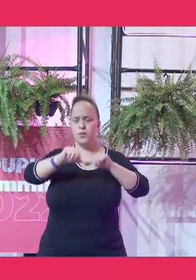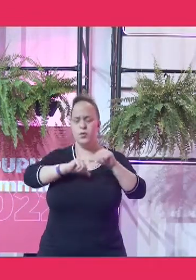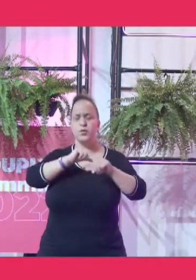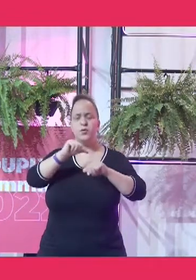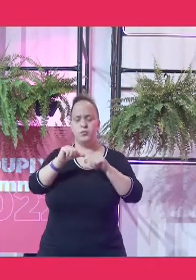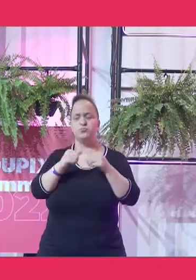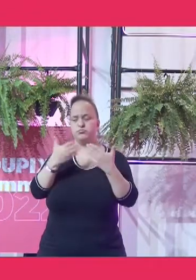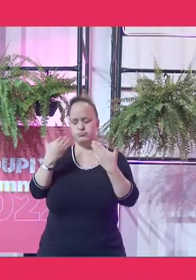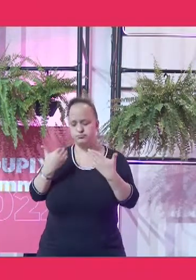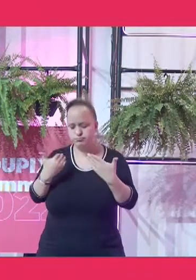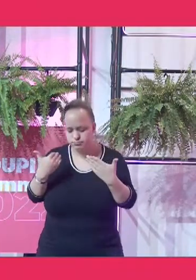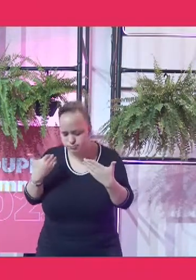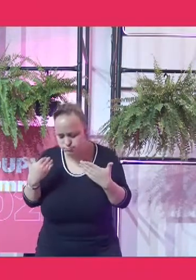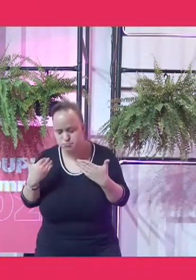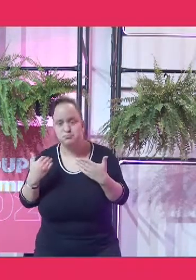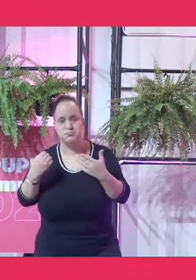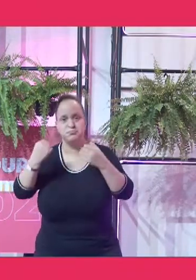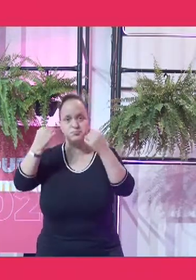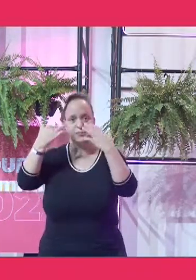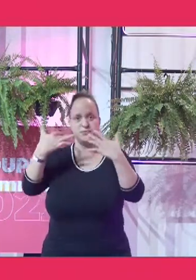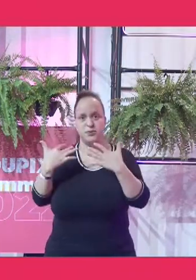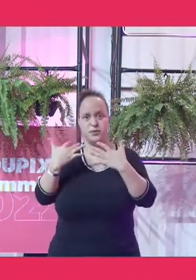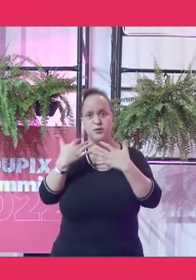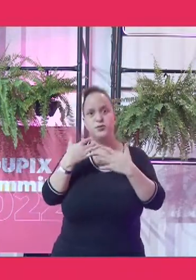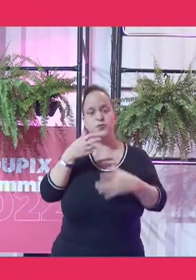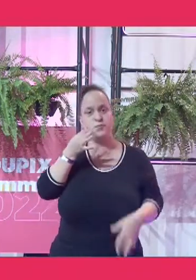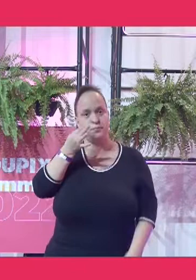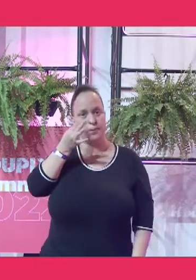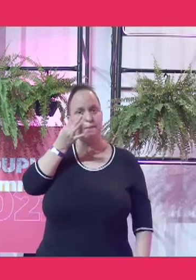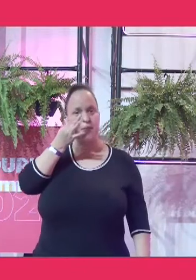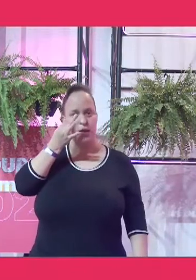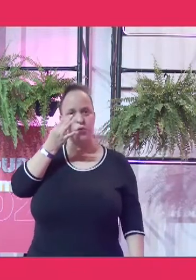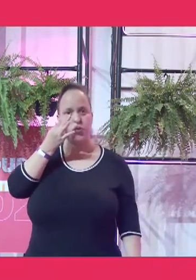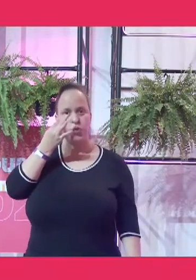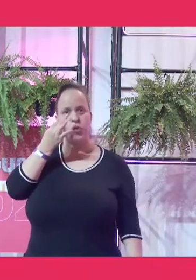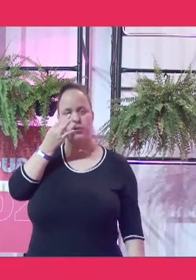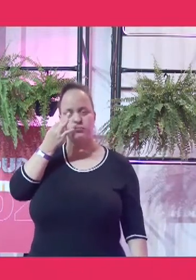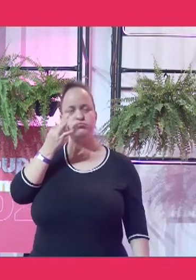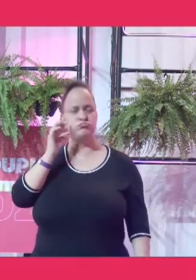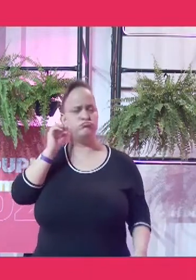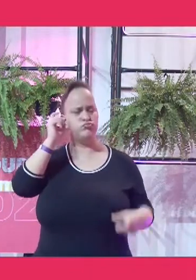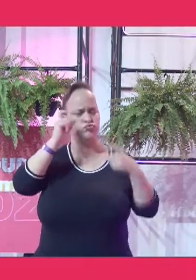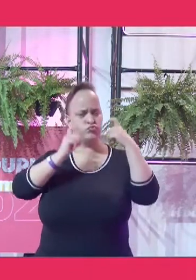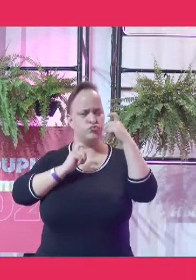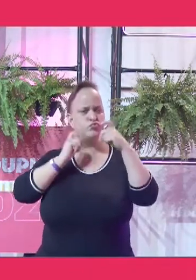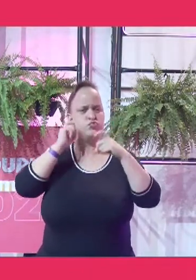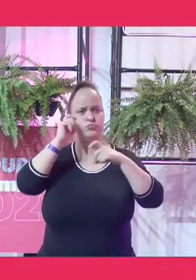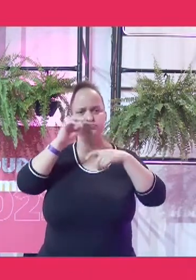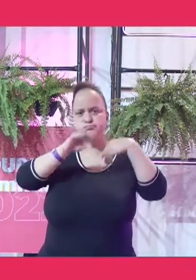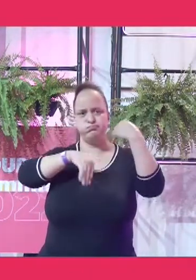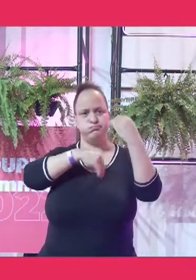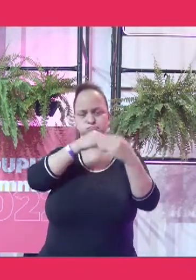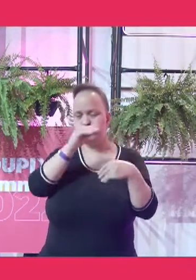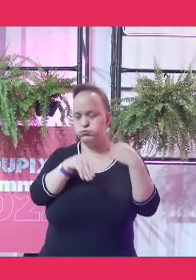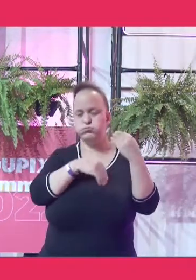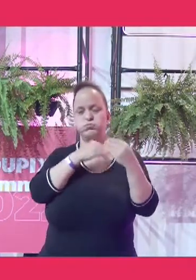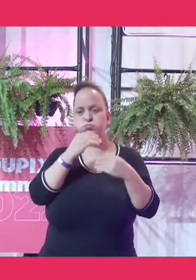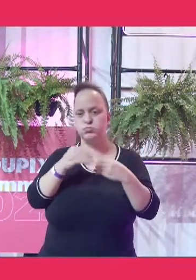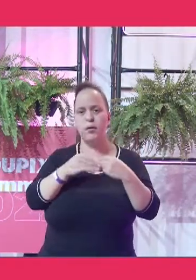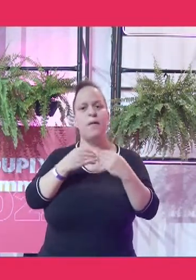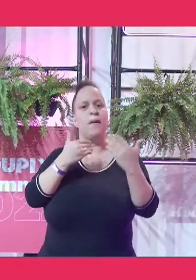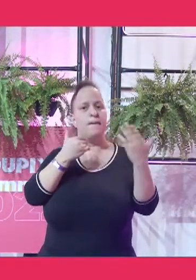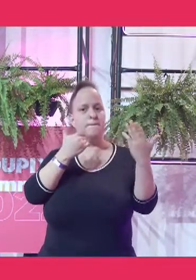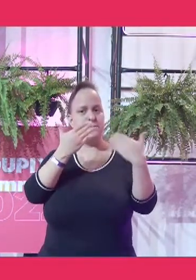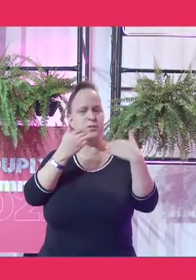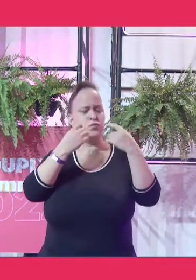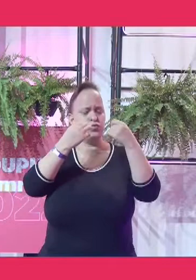pessoa, falando de forma pessoal, que tenho muito cuidado e muito medo de distorções do meu conteúdo. A minha psicóloga já falou que eu